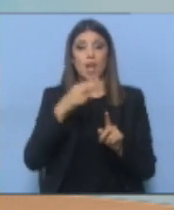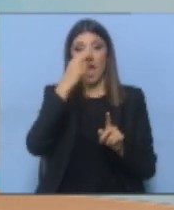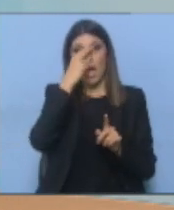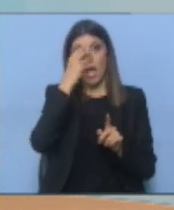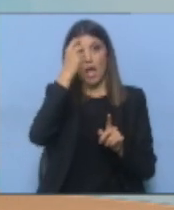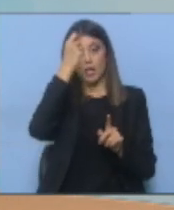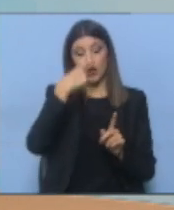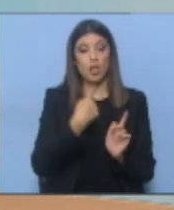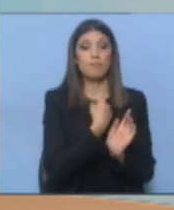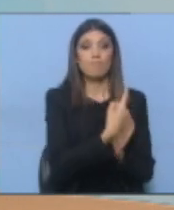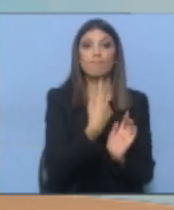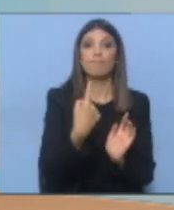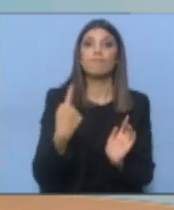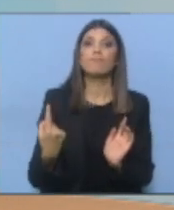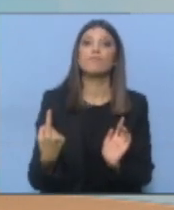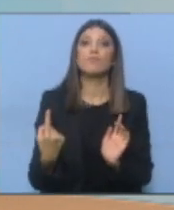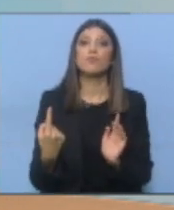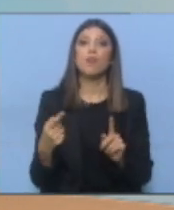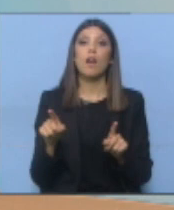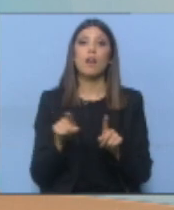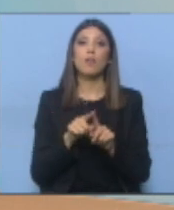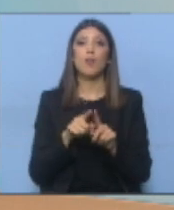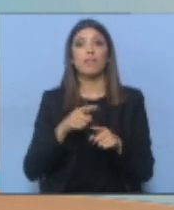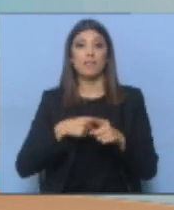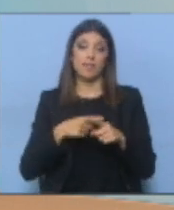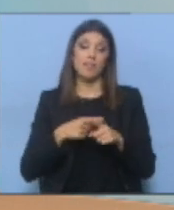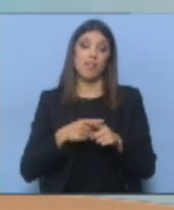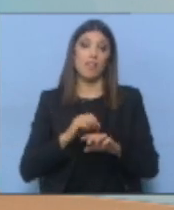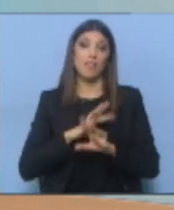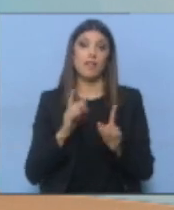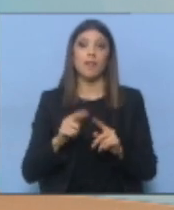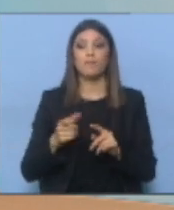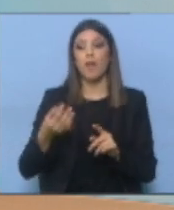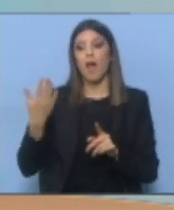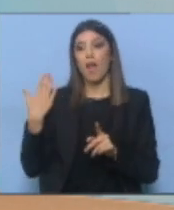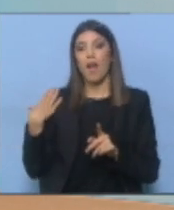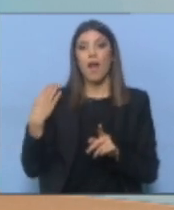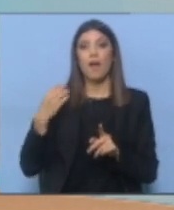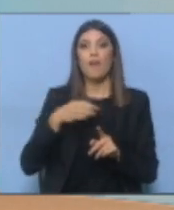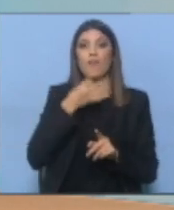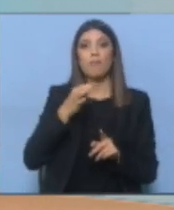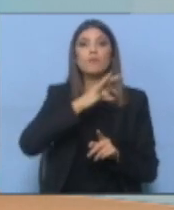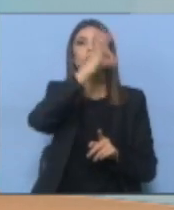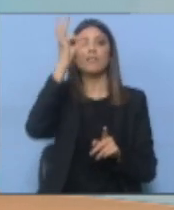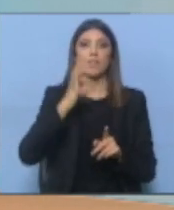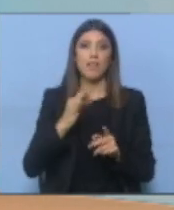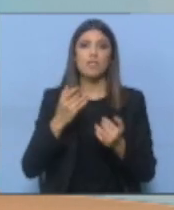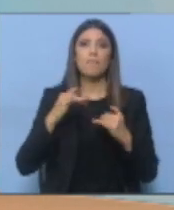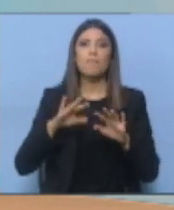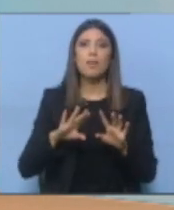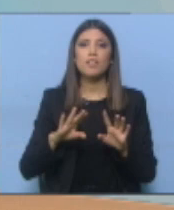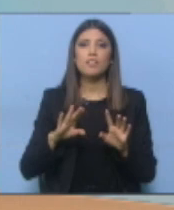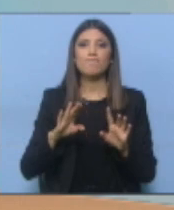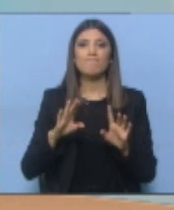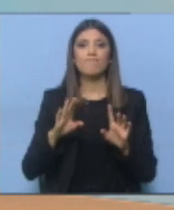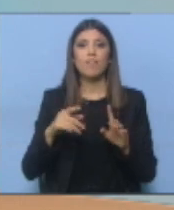do estudo, porque por vezes, como referi há pouco, ficamos pelas percentagens que são frias e distantes, mas aqui elas têm